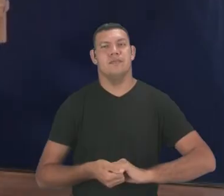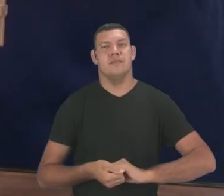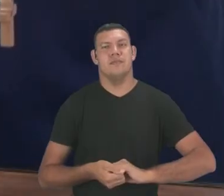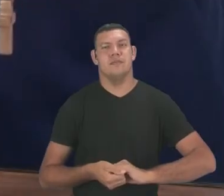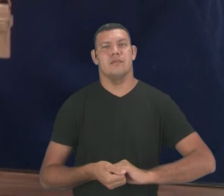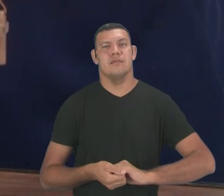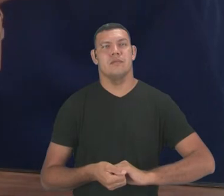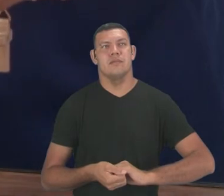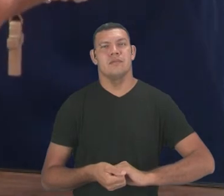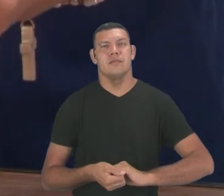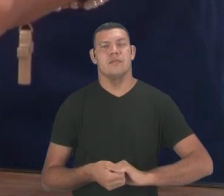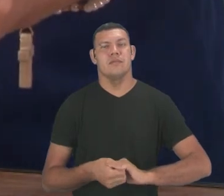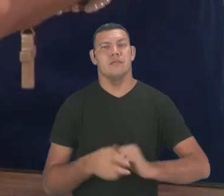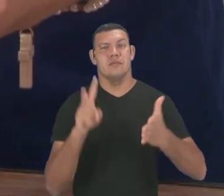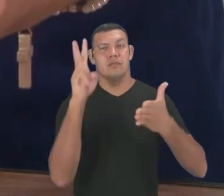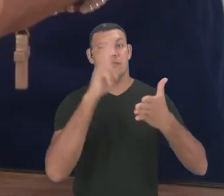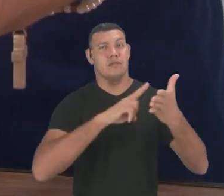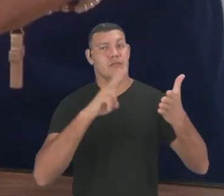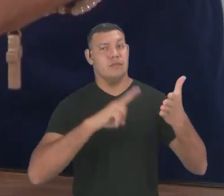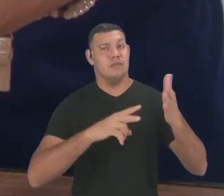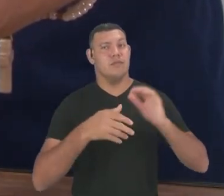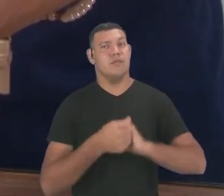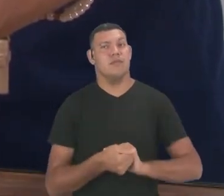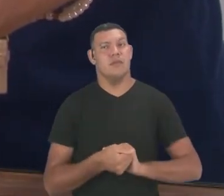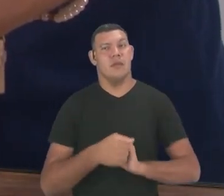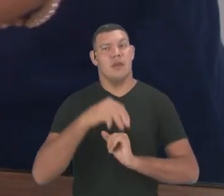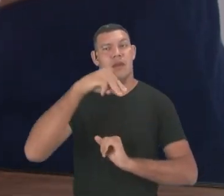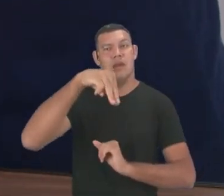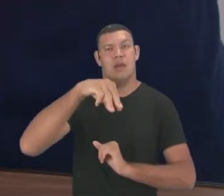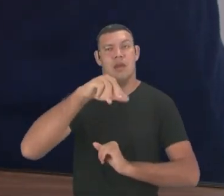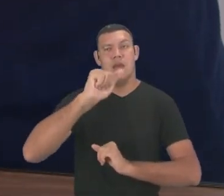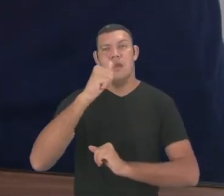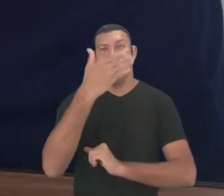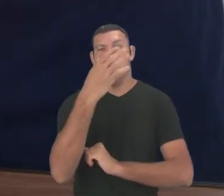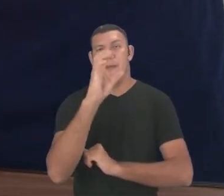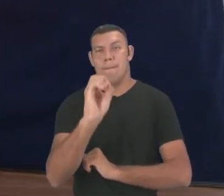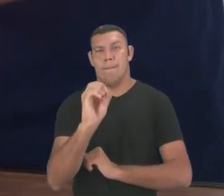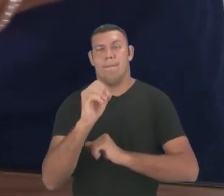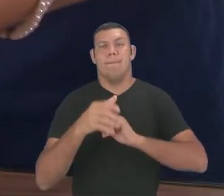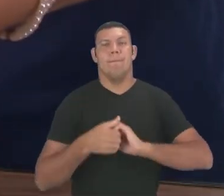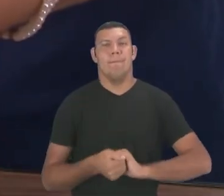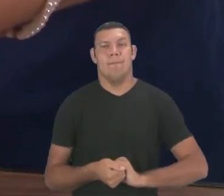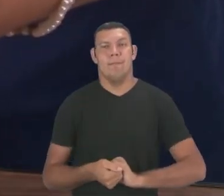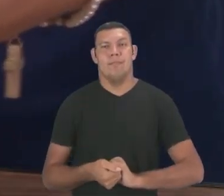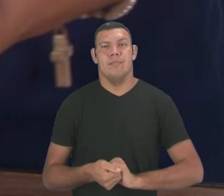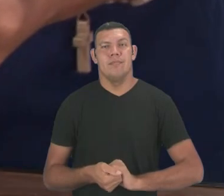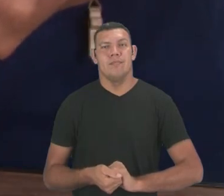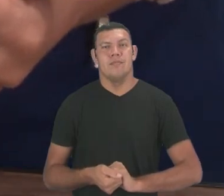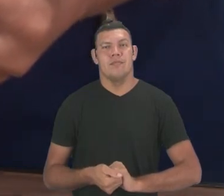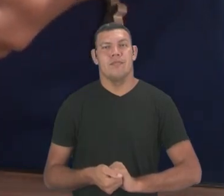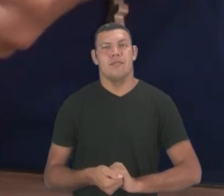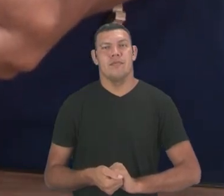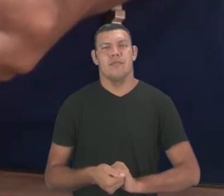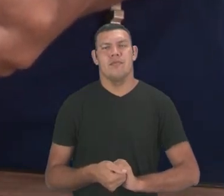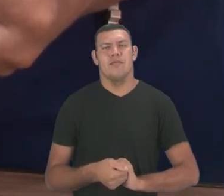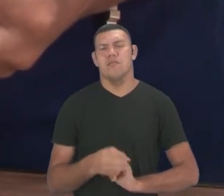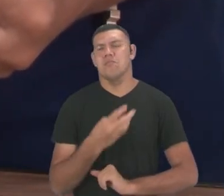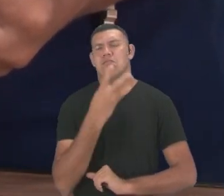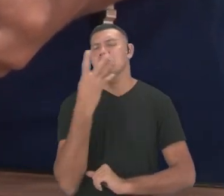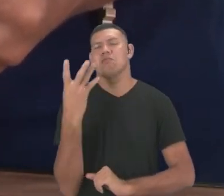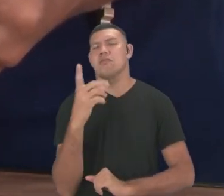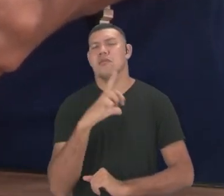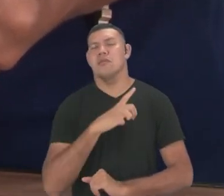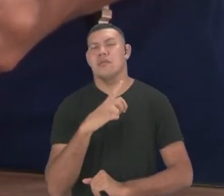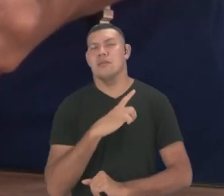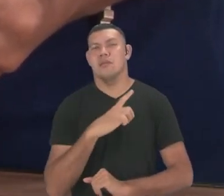vamos fazer a leitura a mão a mão quantos